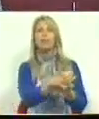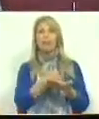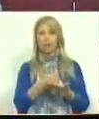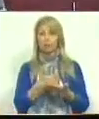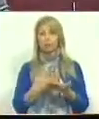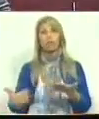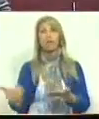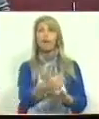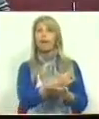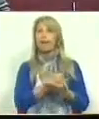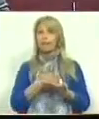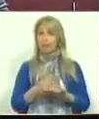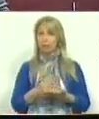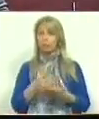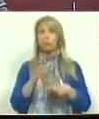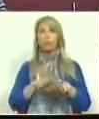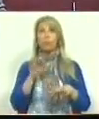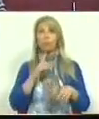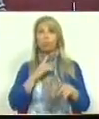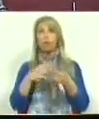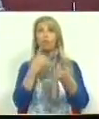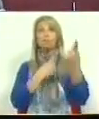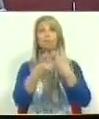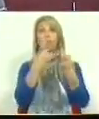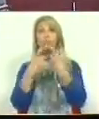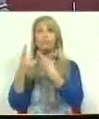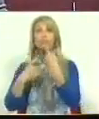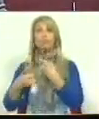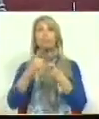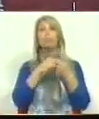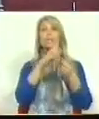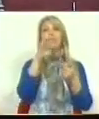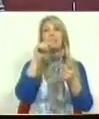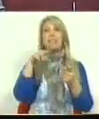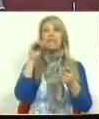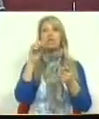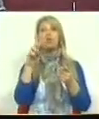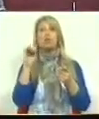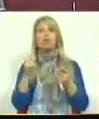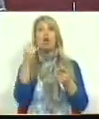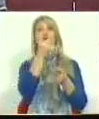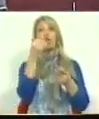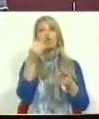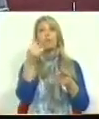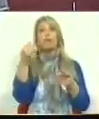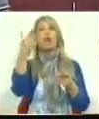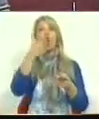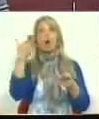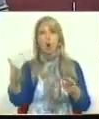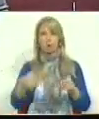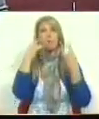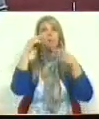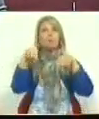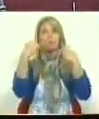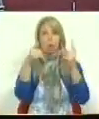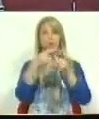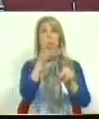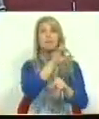e dados que resultam dos censos de 2011. Estes dados mostram que em Portugal cerca de 76%